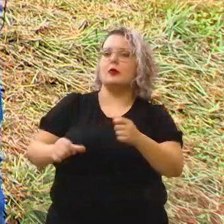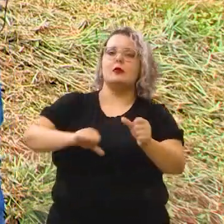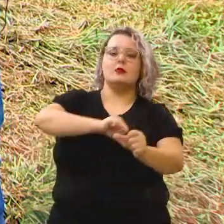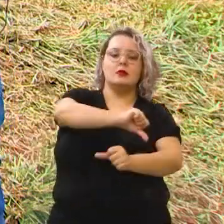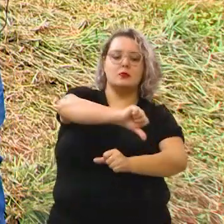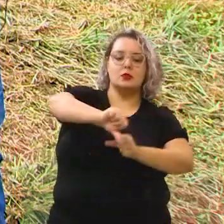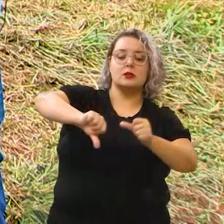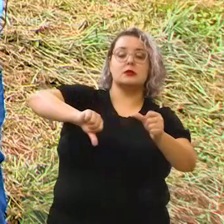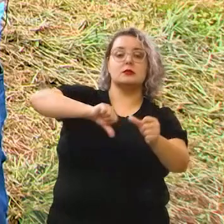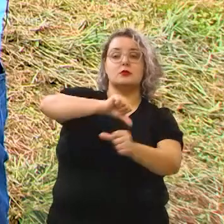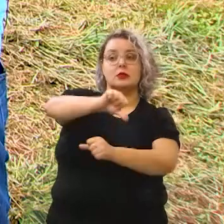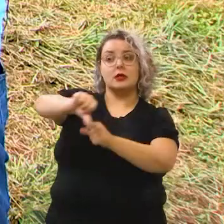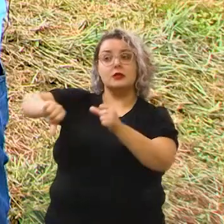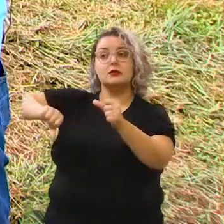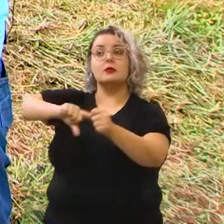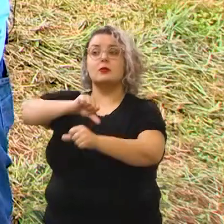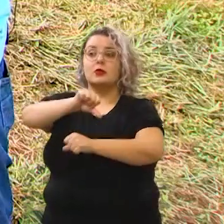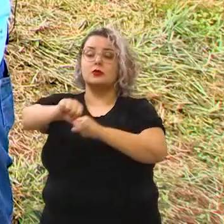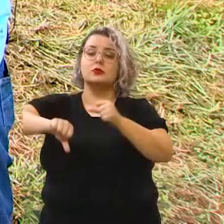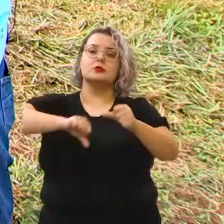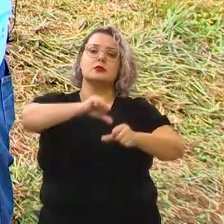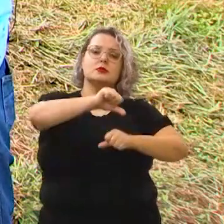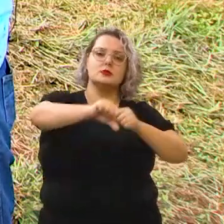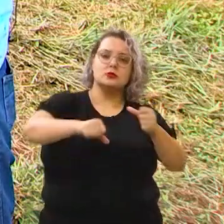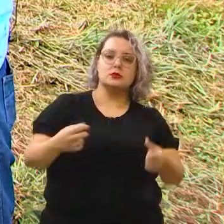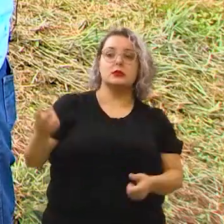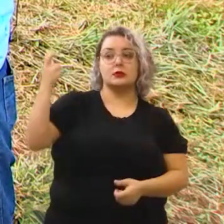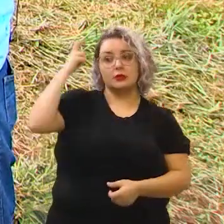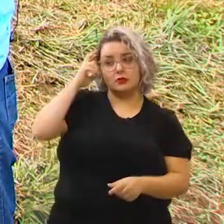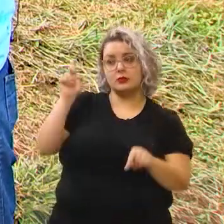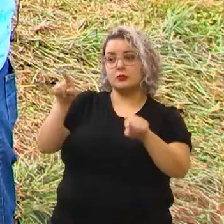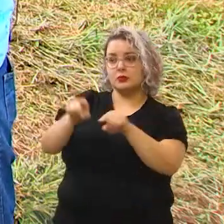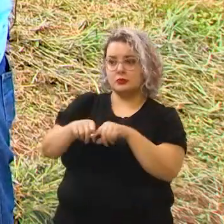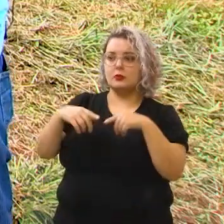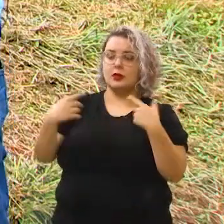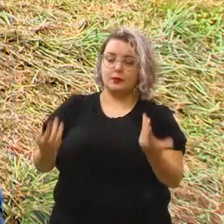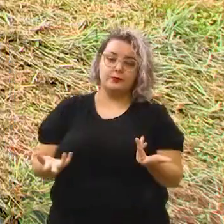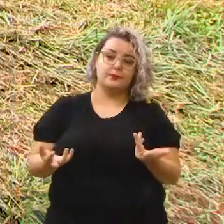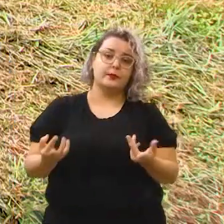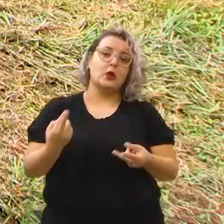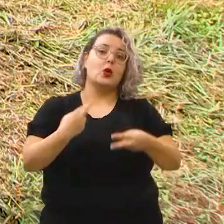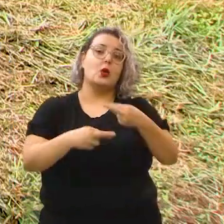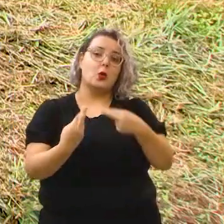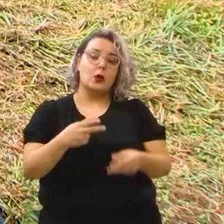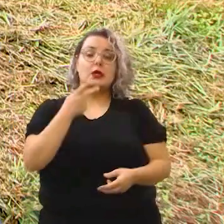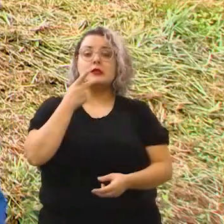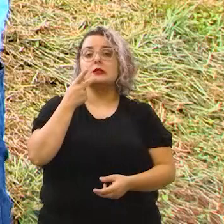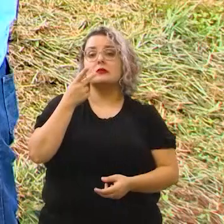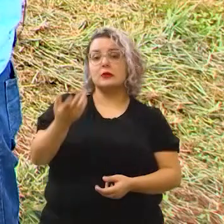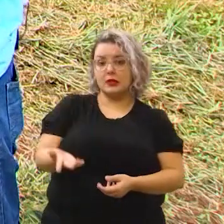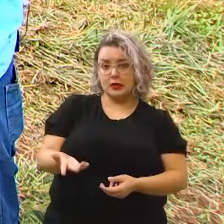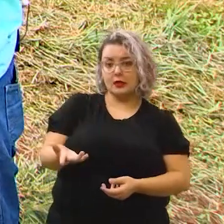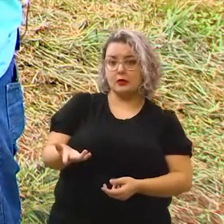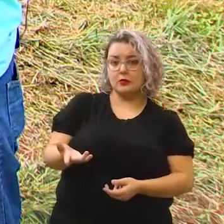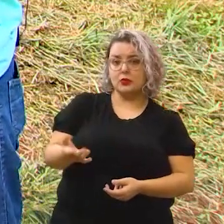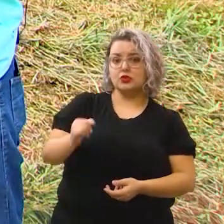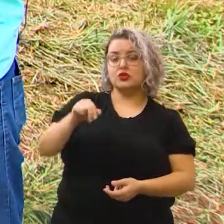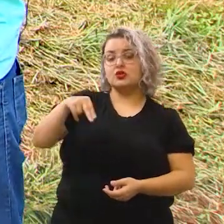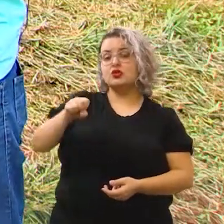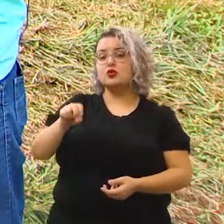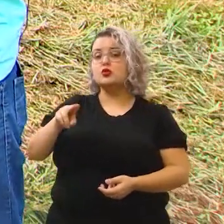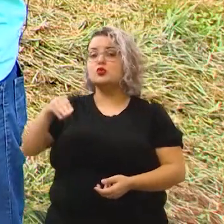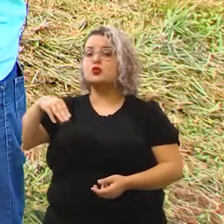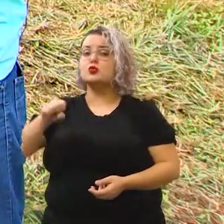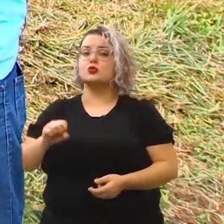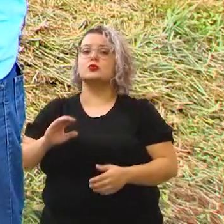fazendo a rotação dessas culturas também. Com relação ao que a gente estava falando sobre a questão de